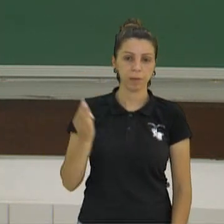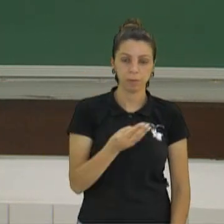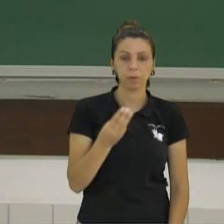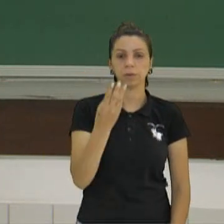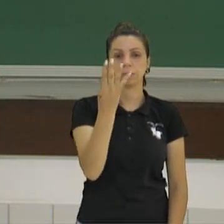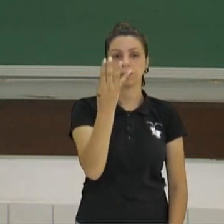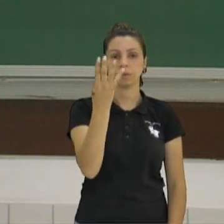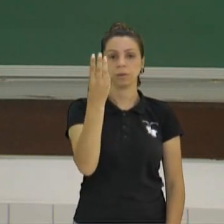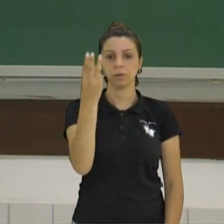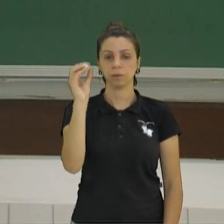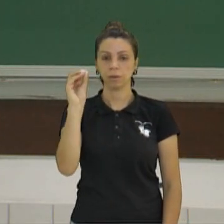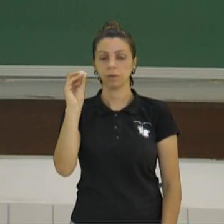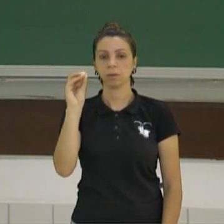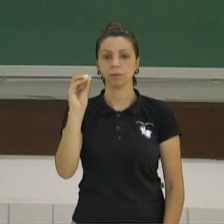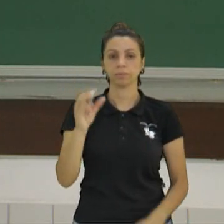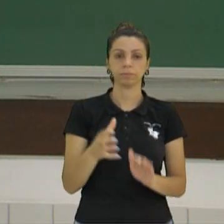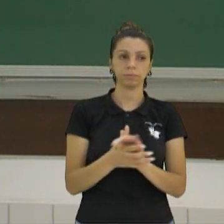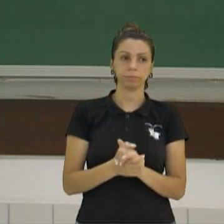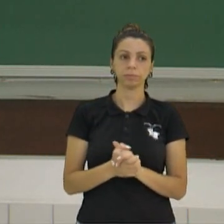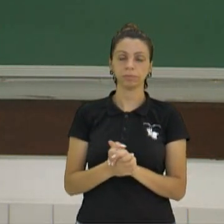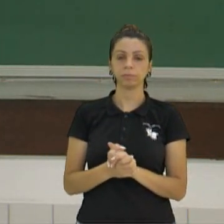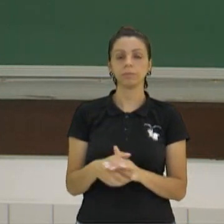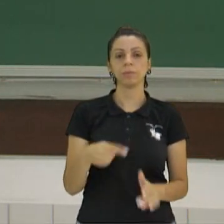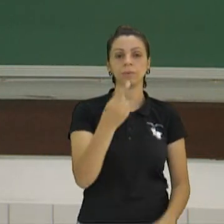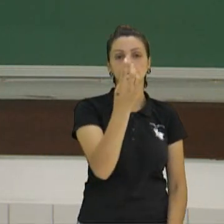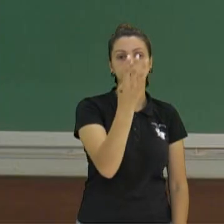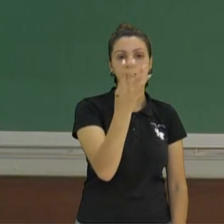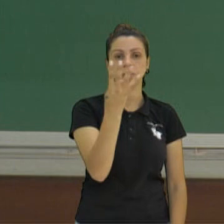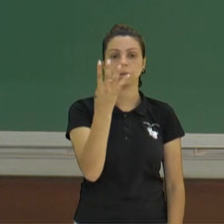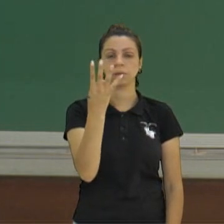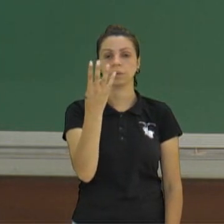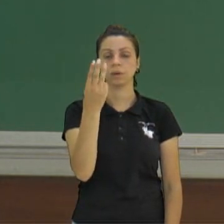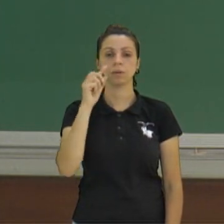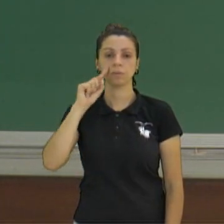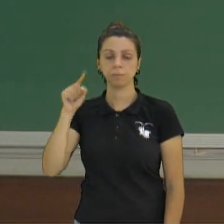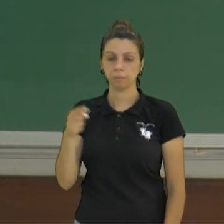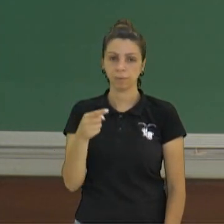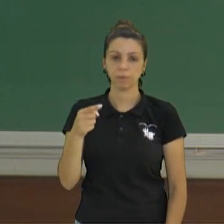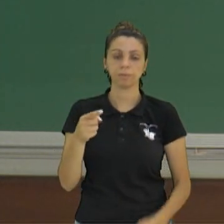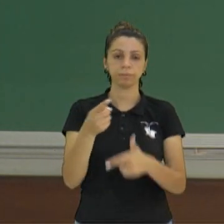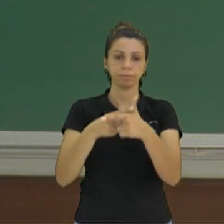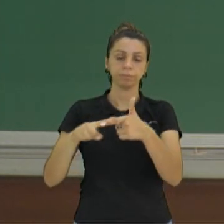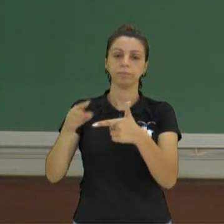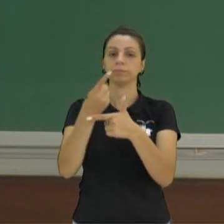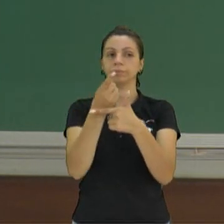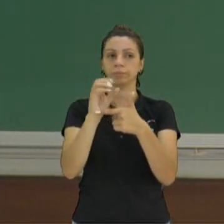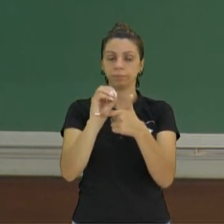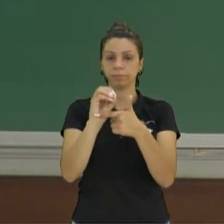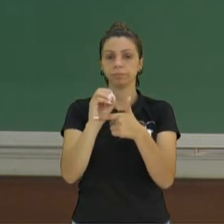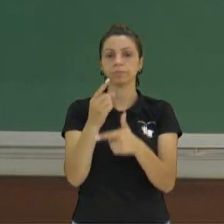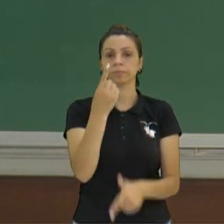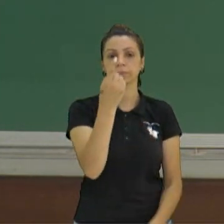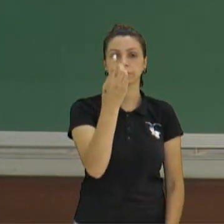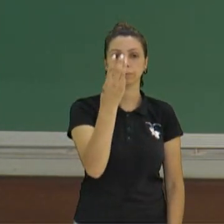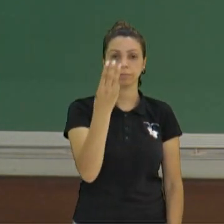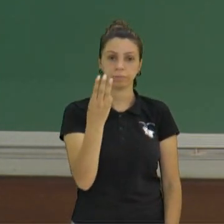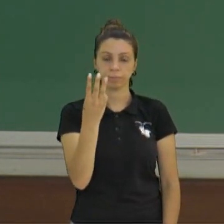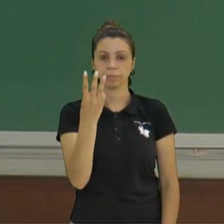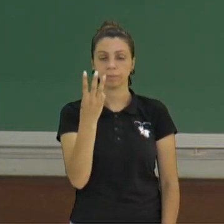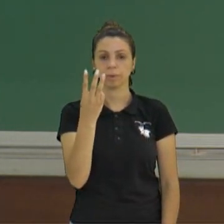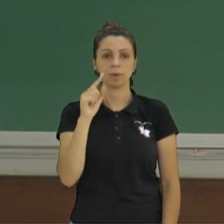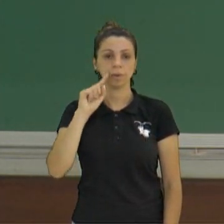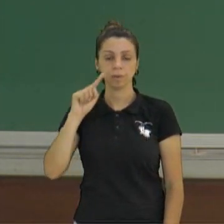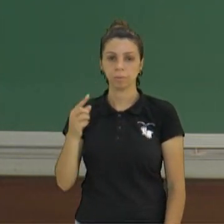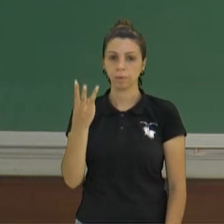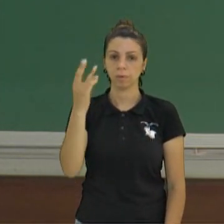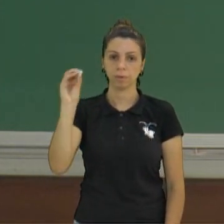1.430.000. Dividir por 10 de novo, 143.000. Por 10 mais uma vez, 14.300. Por